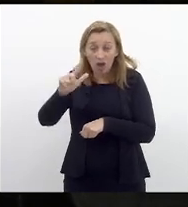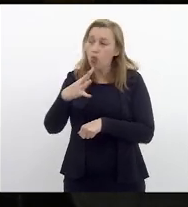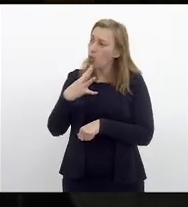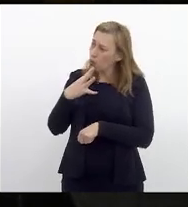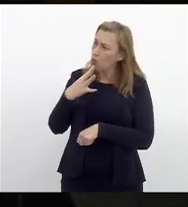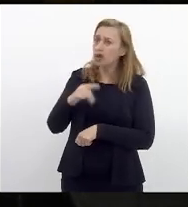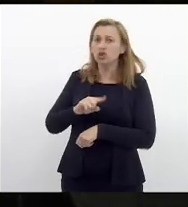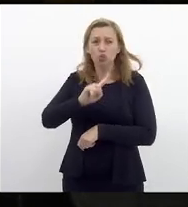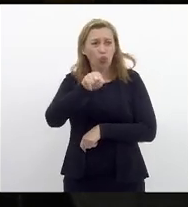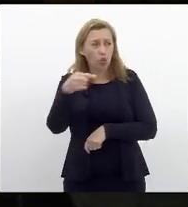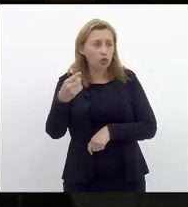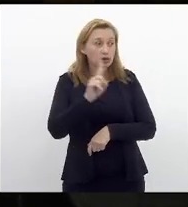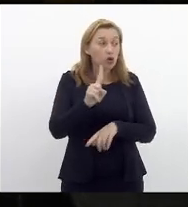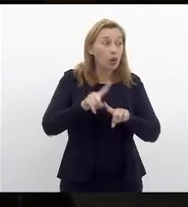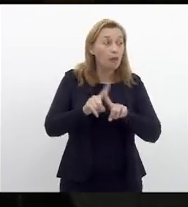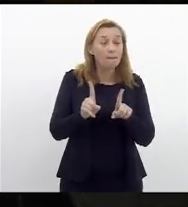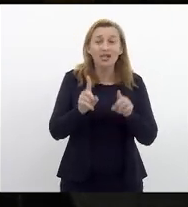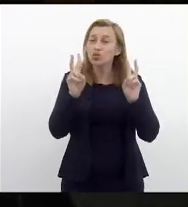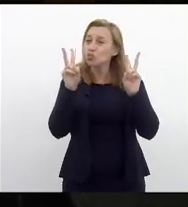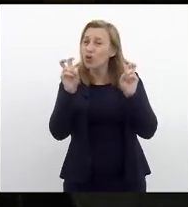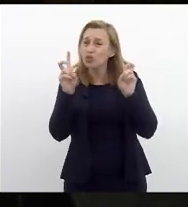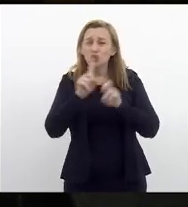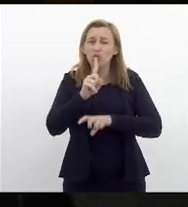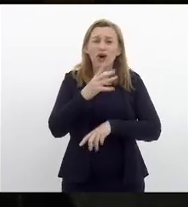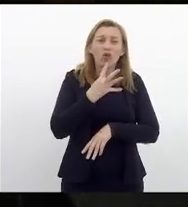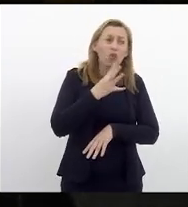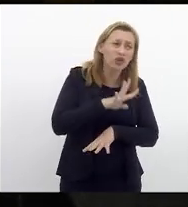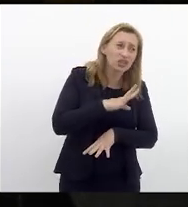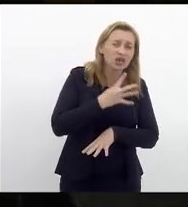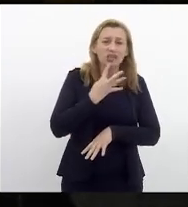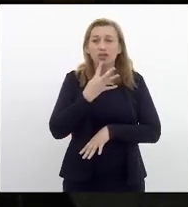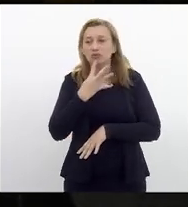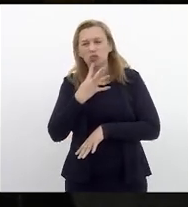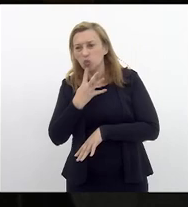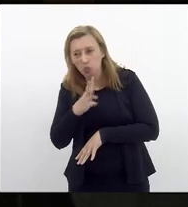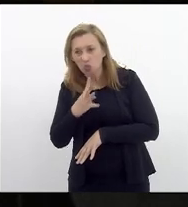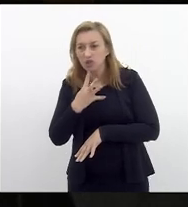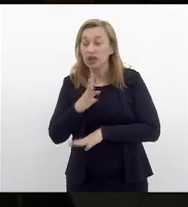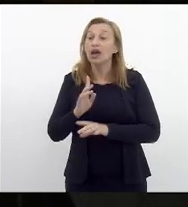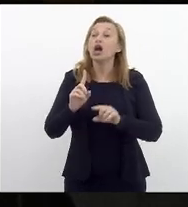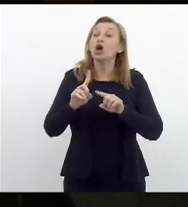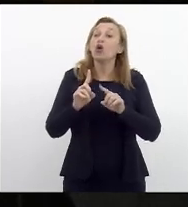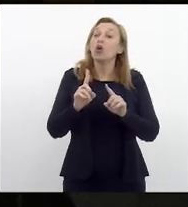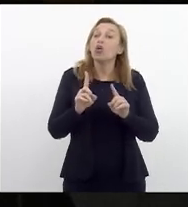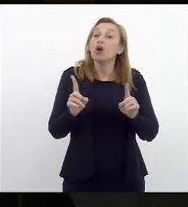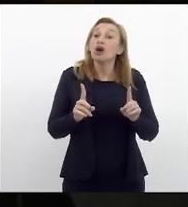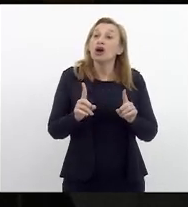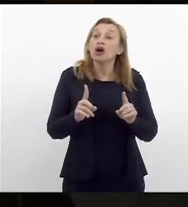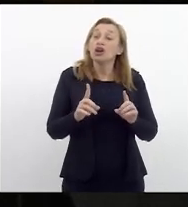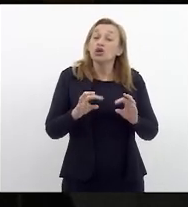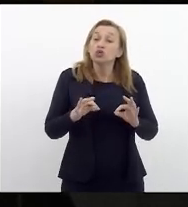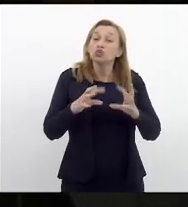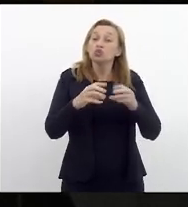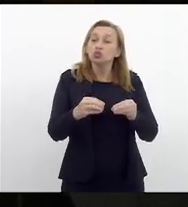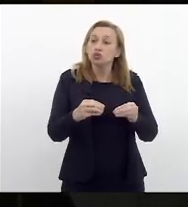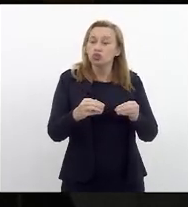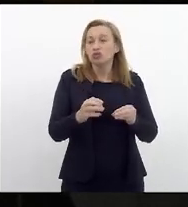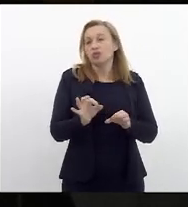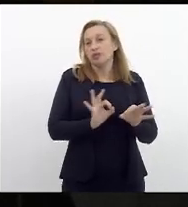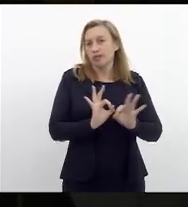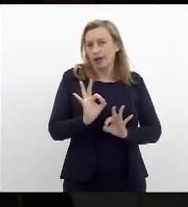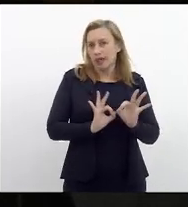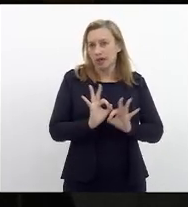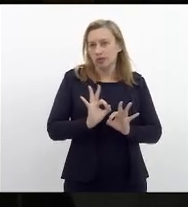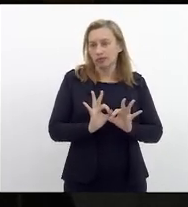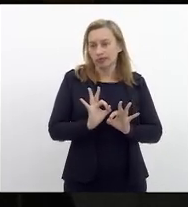conheço. Mas a questão não é de conhecer ou não conhecer, é questão do critério que foi criado. E